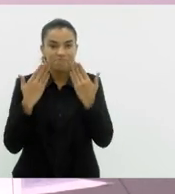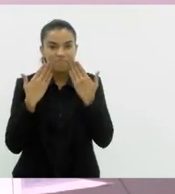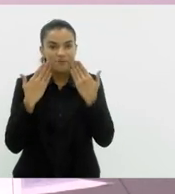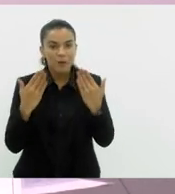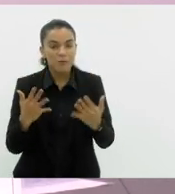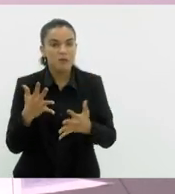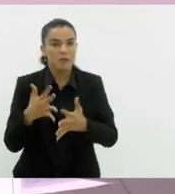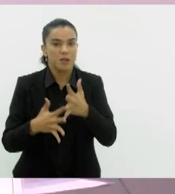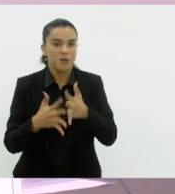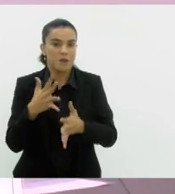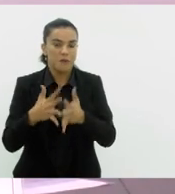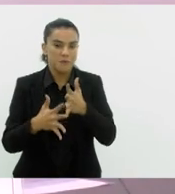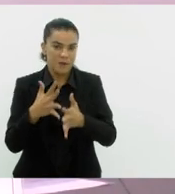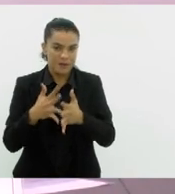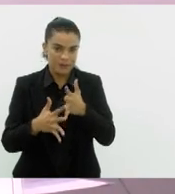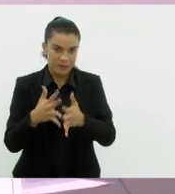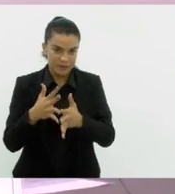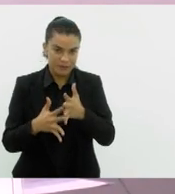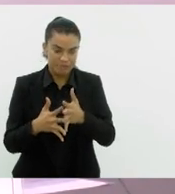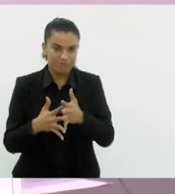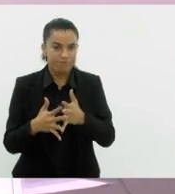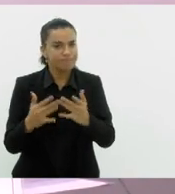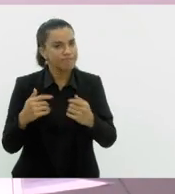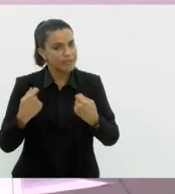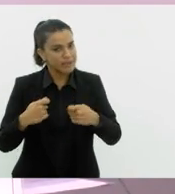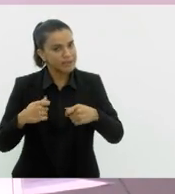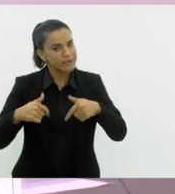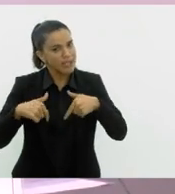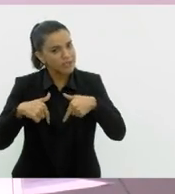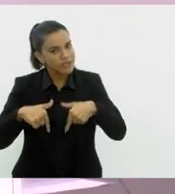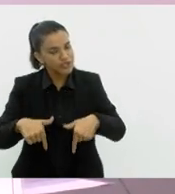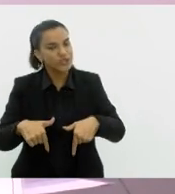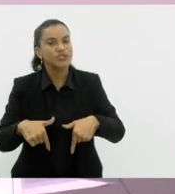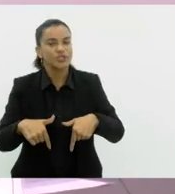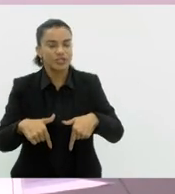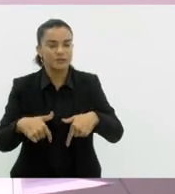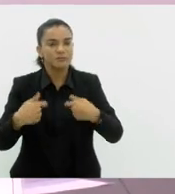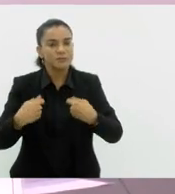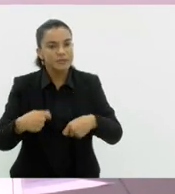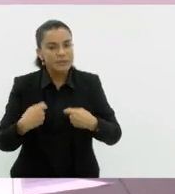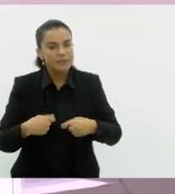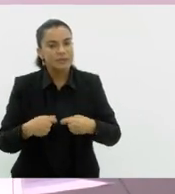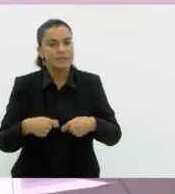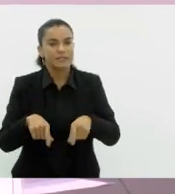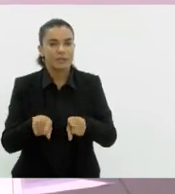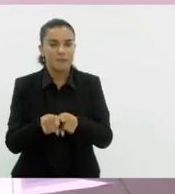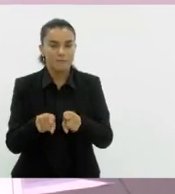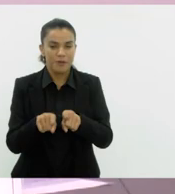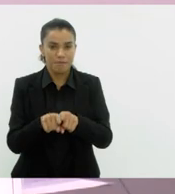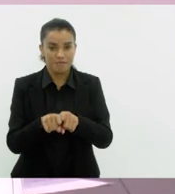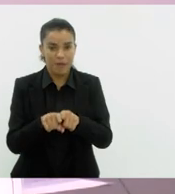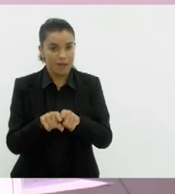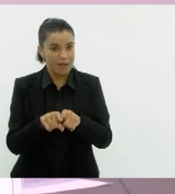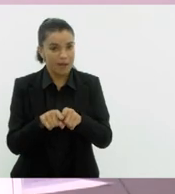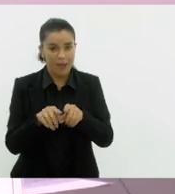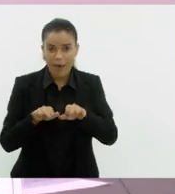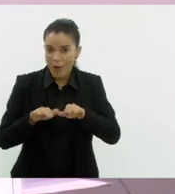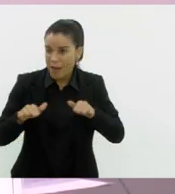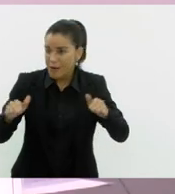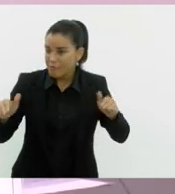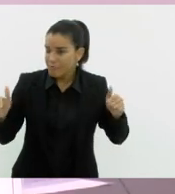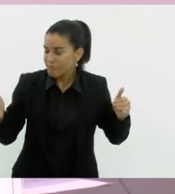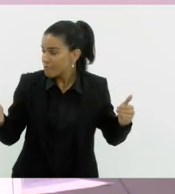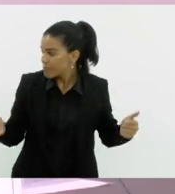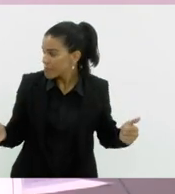complexidade desse tema, porque a gente precisa agir. E a gente precisa que todos os órgãos aqui, nessa mesa, compondo essa mesa,